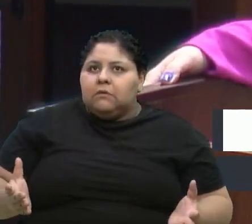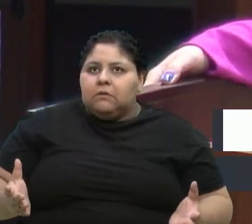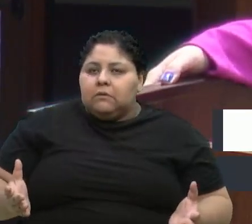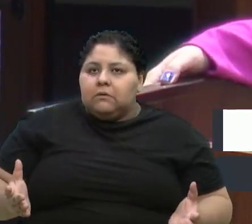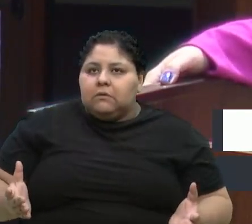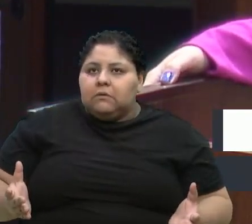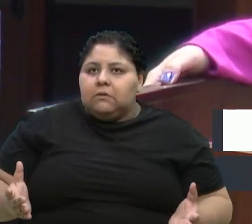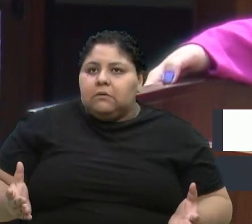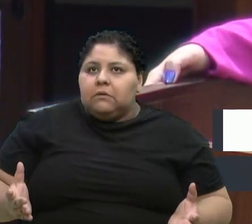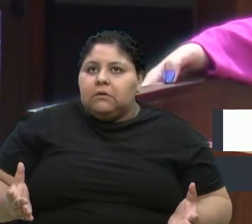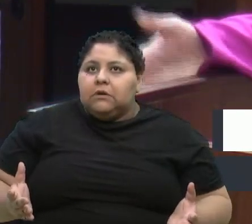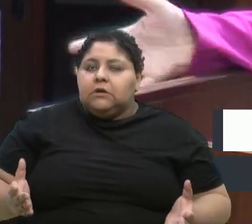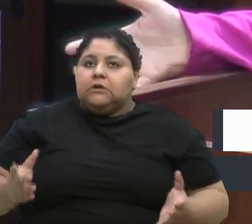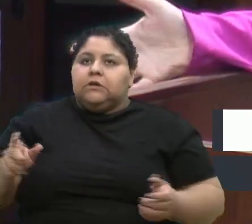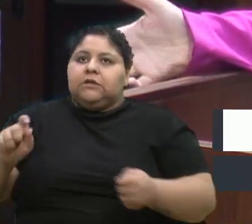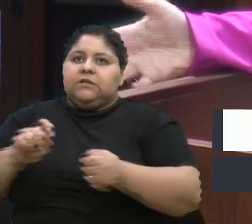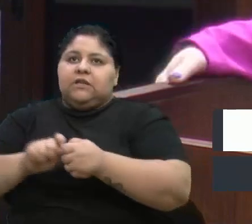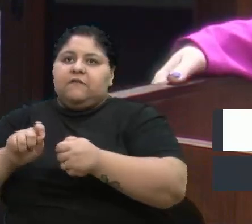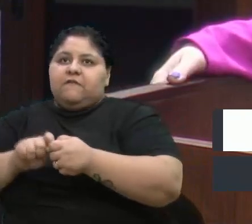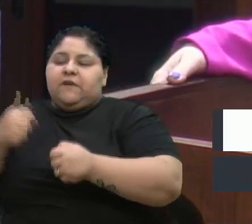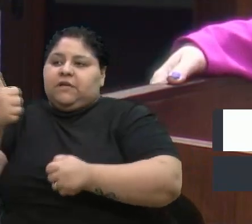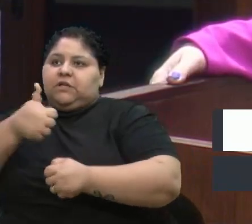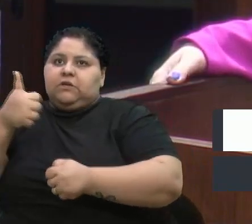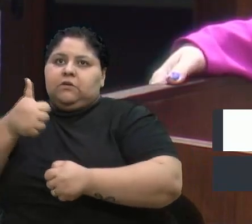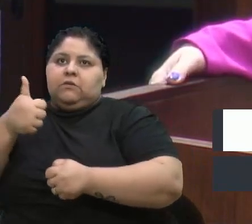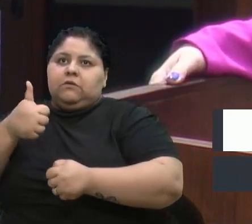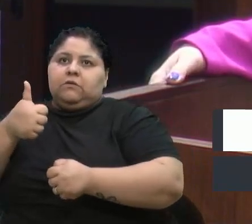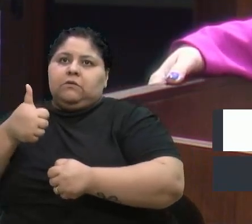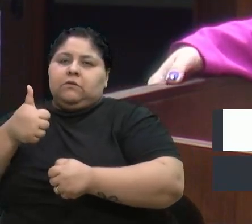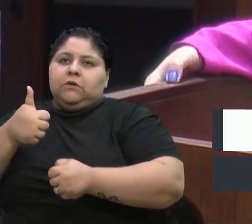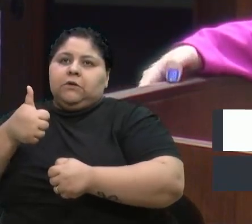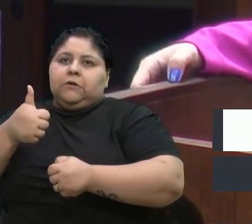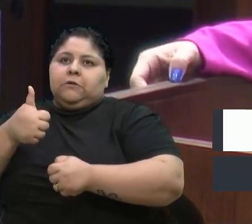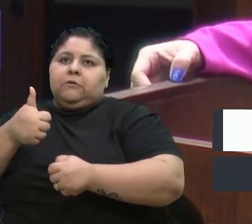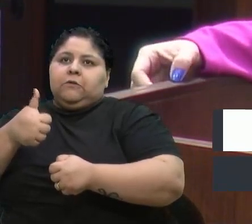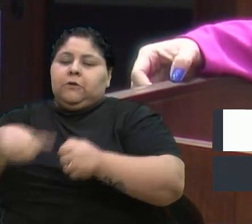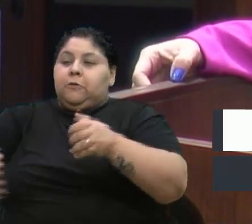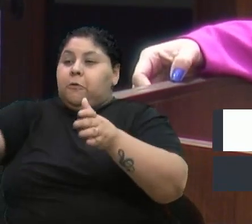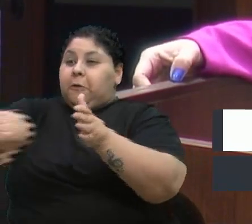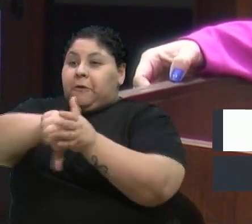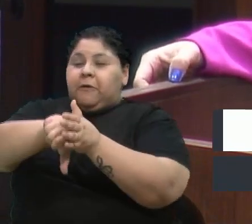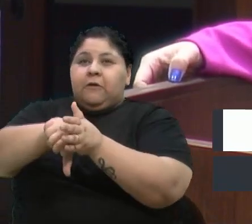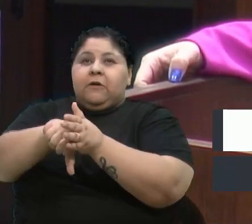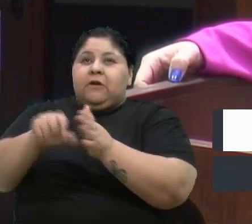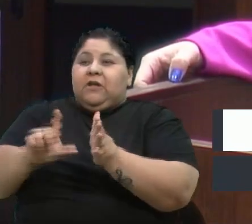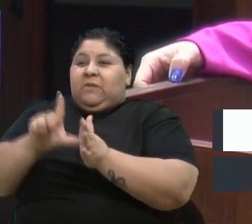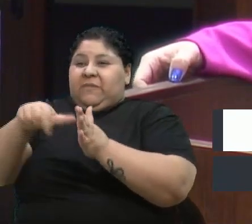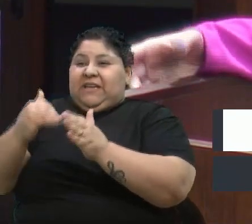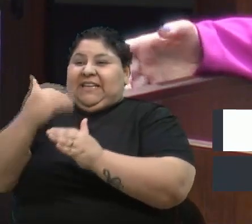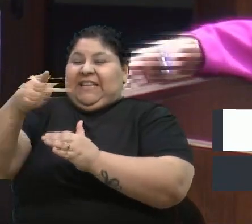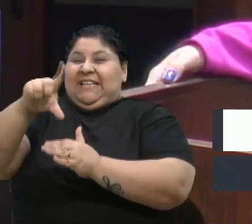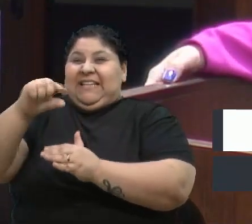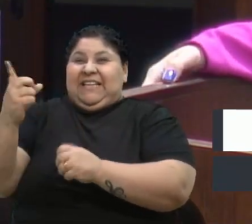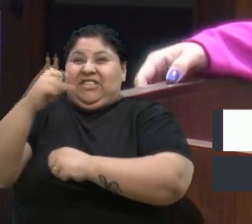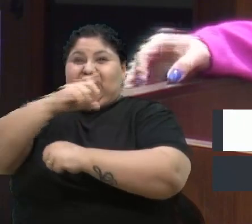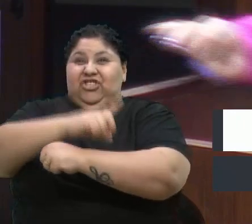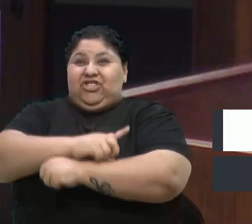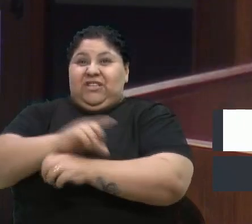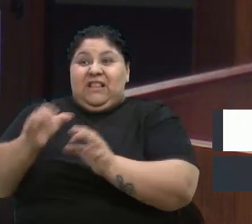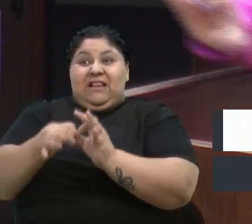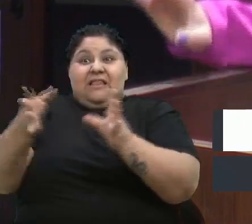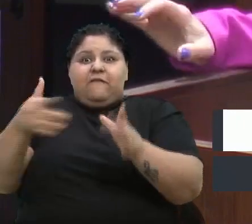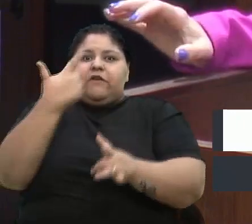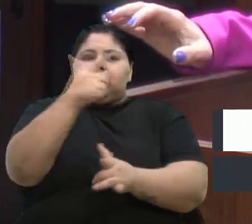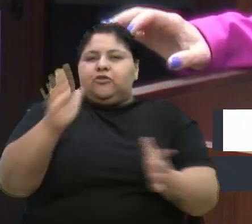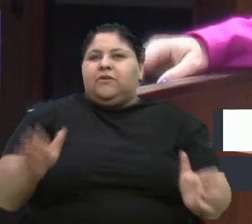está na rua novamente, com convívio em sociedade. Então, assim, olha, deixa a gente mal. Eu fiquei o